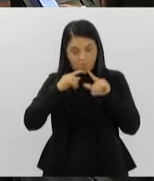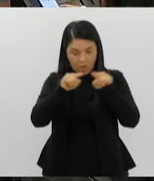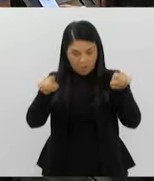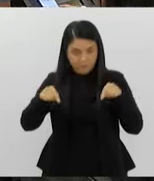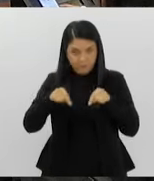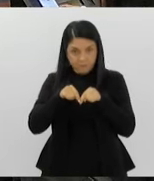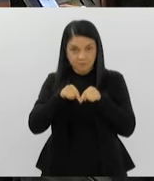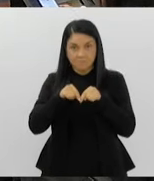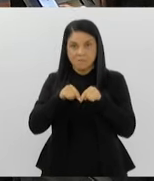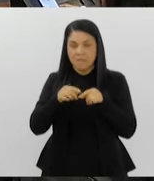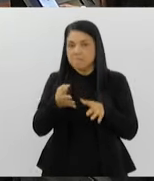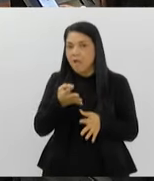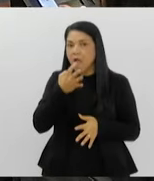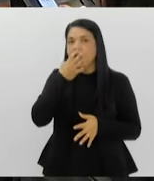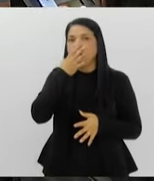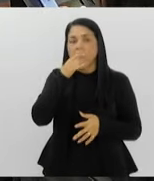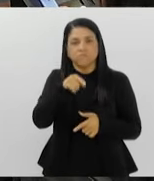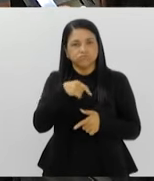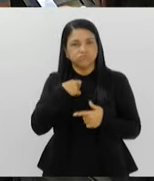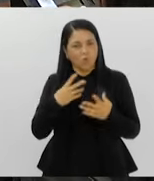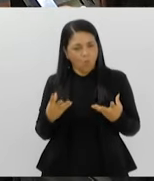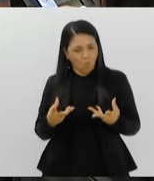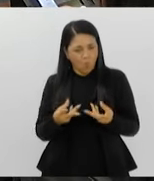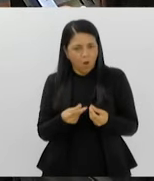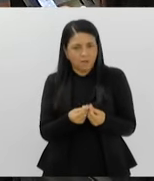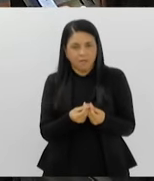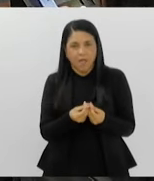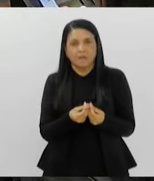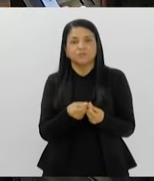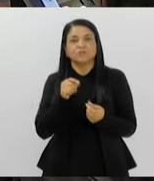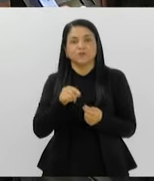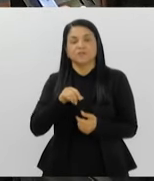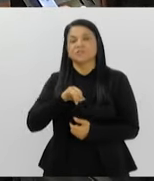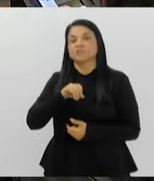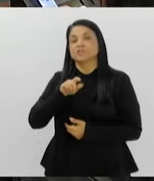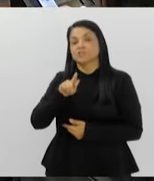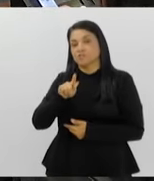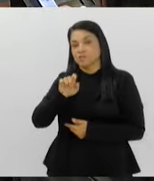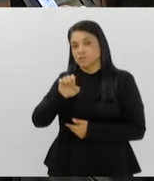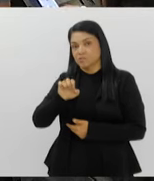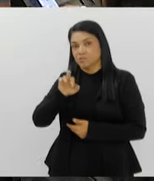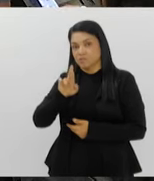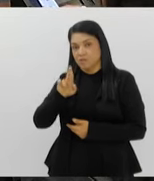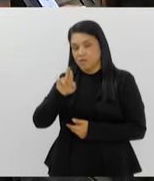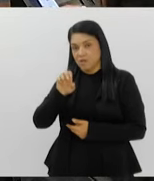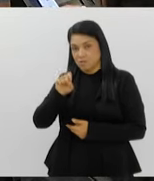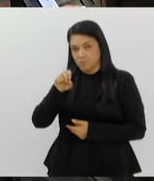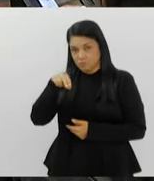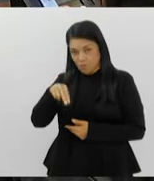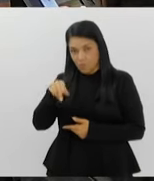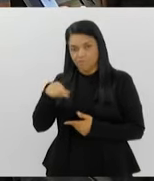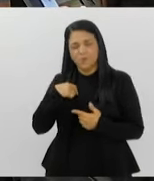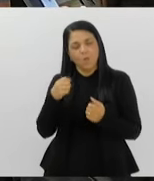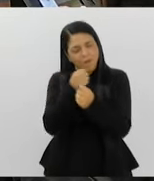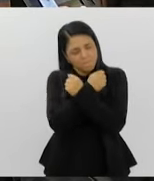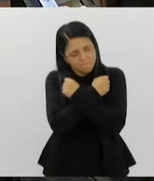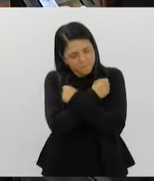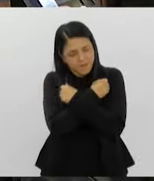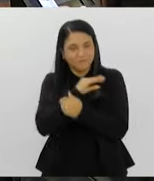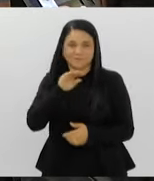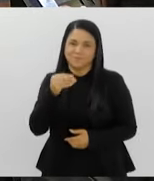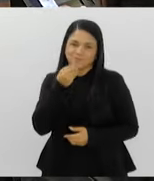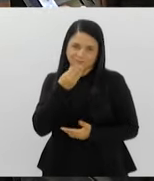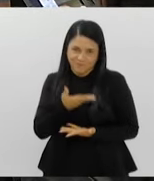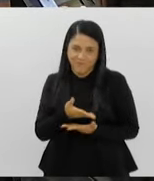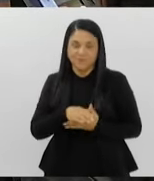produção impressionante, tanto em qualidade quanto em quantidade, é o Gerson Malorca. Queria aproveitar e deixar um abraço bem carinhoso aqui para ele. Então,